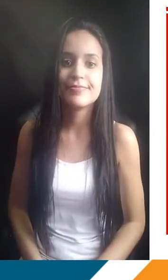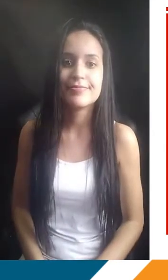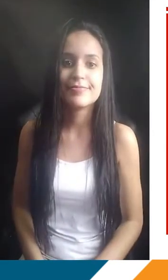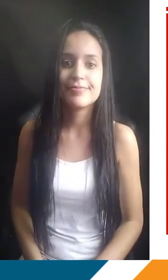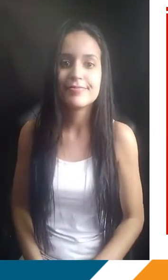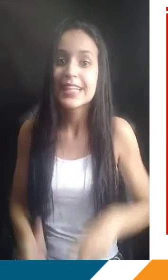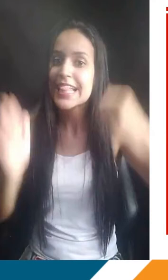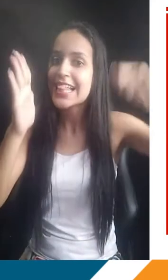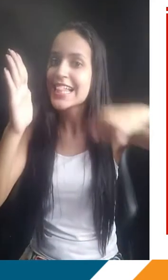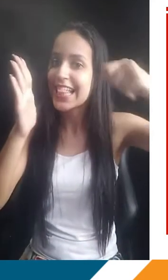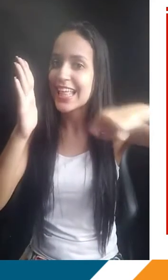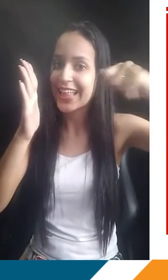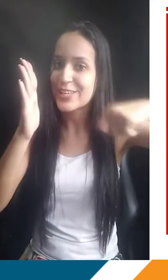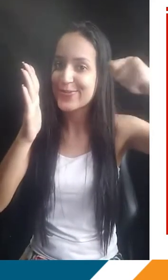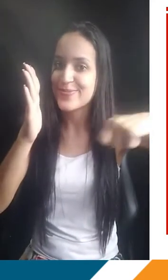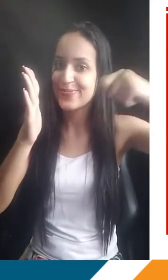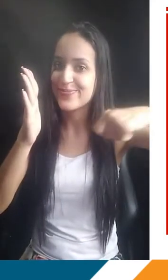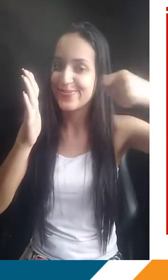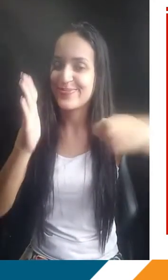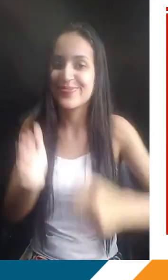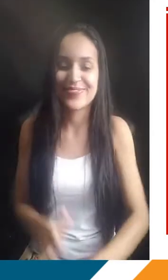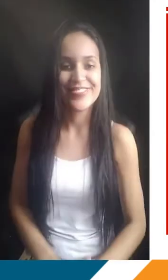cinema, né? E aí a gente também está vendo uma outra